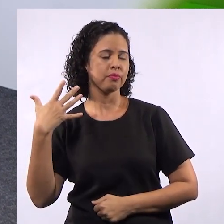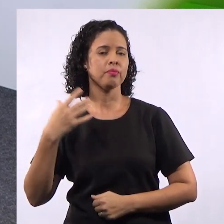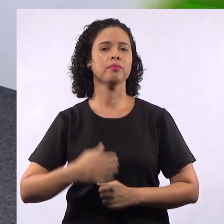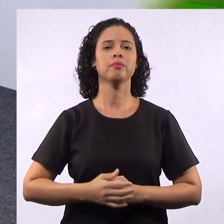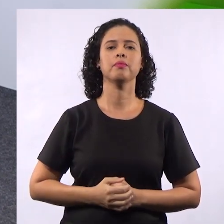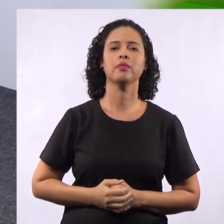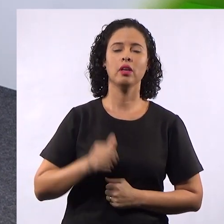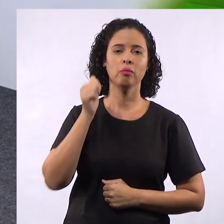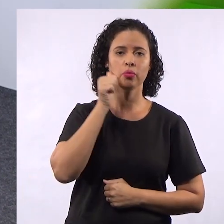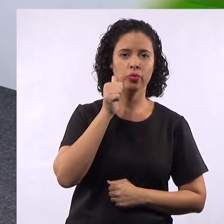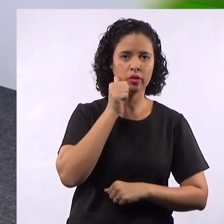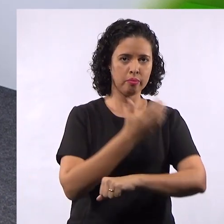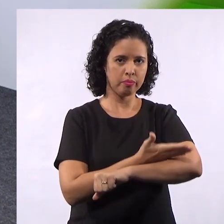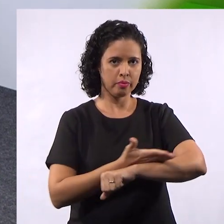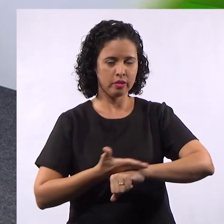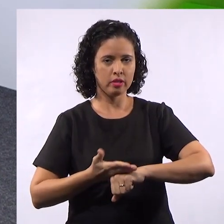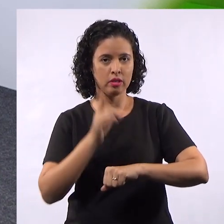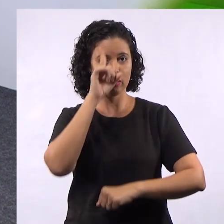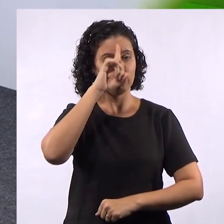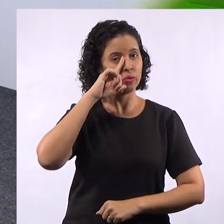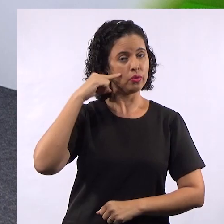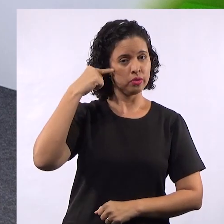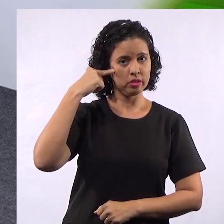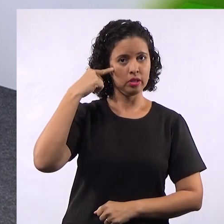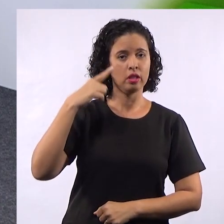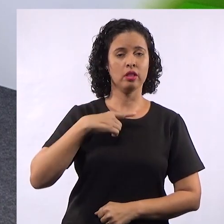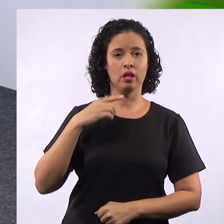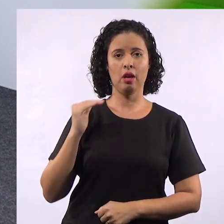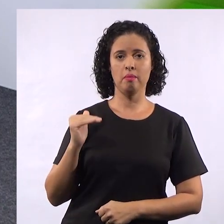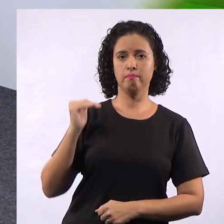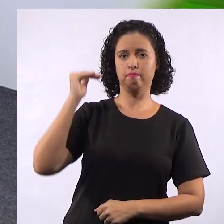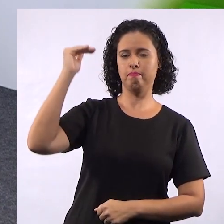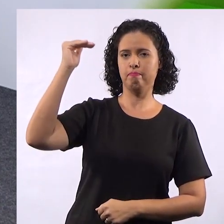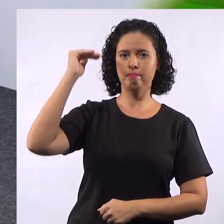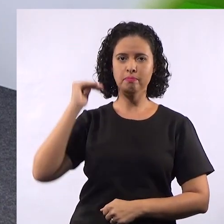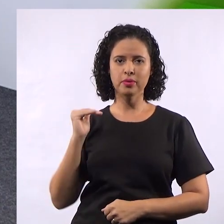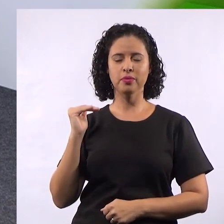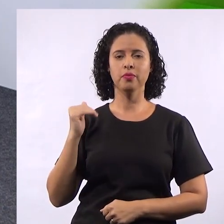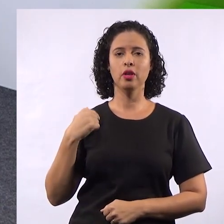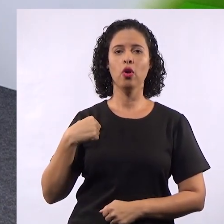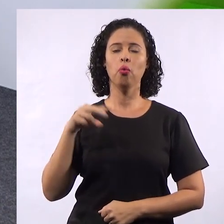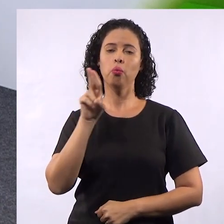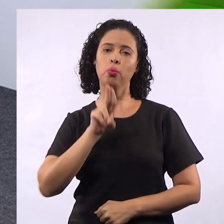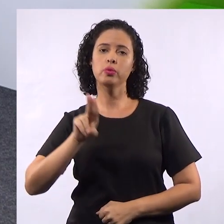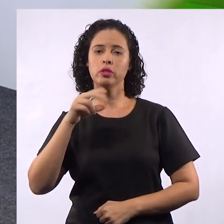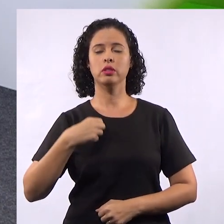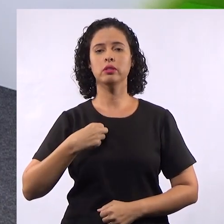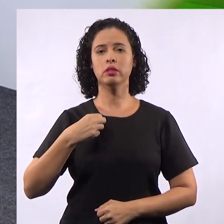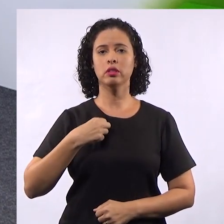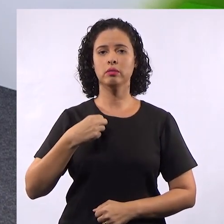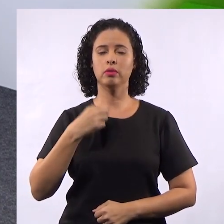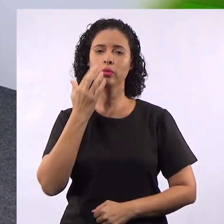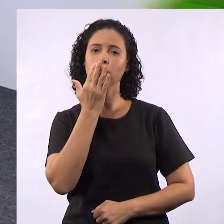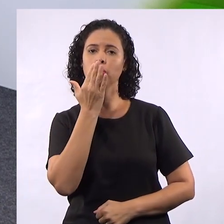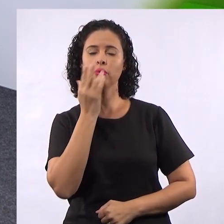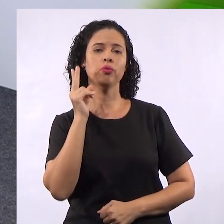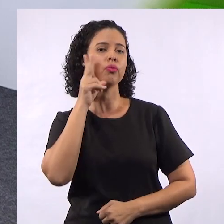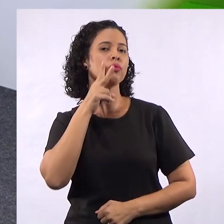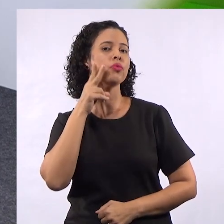audiodescrição. Sou uma mulher branca, sou loira, tenho estatura baixa, estou trajando uma camisa na